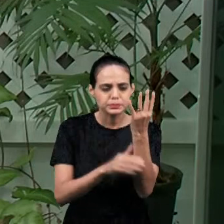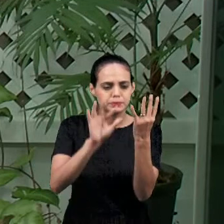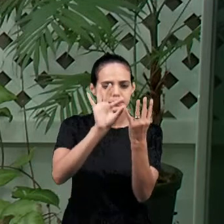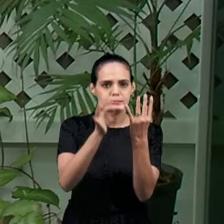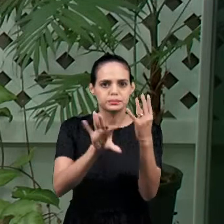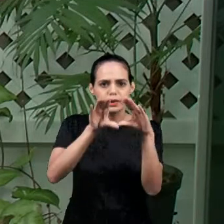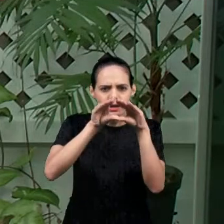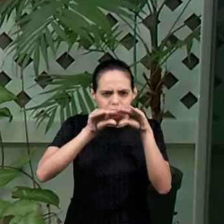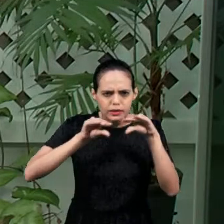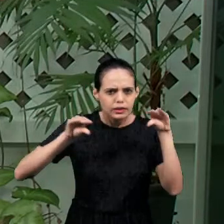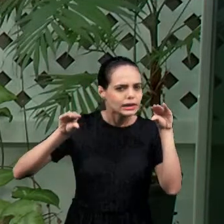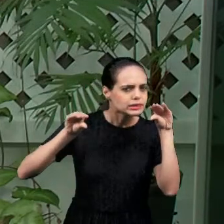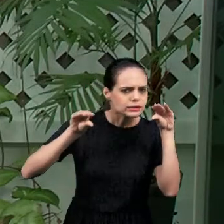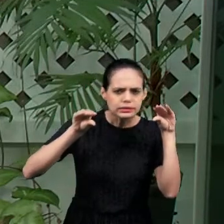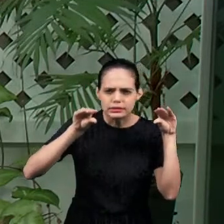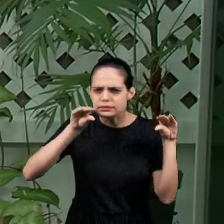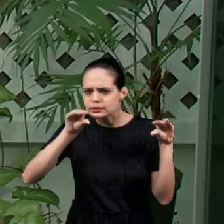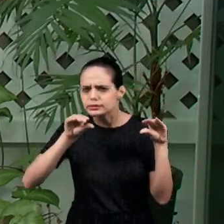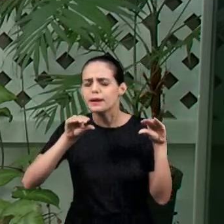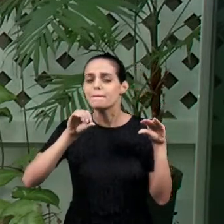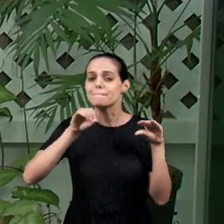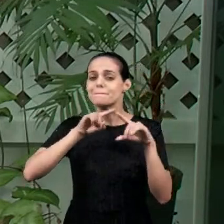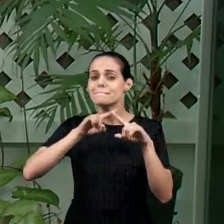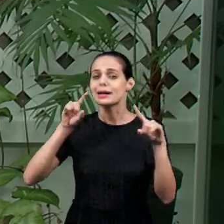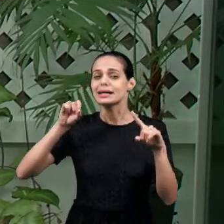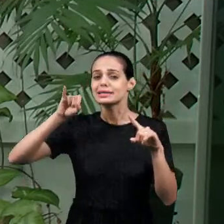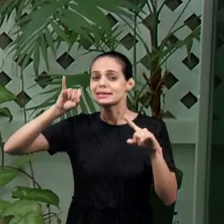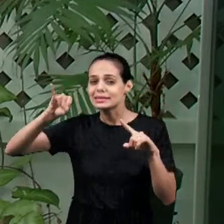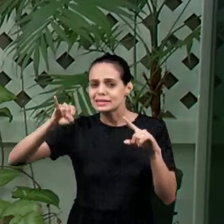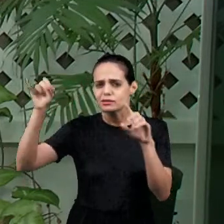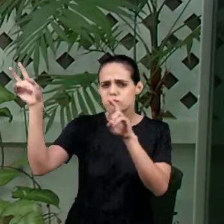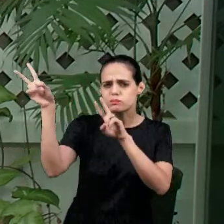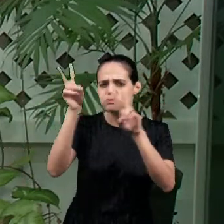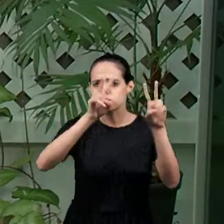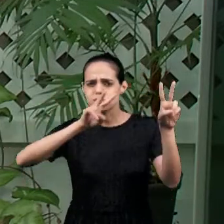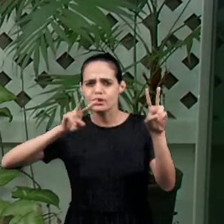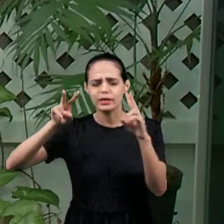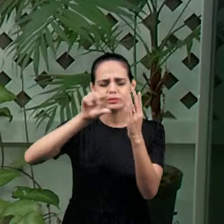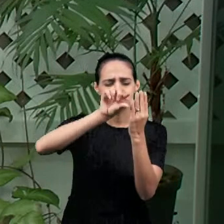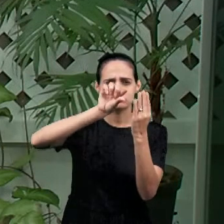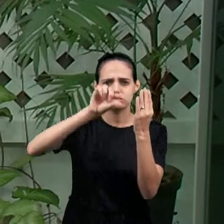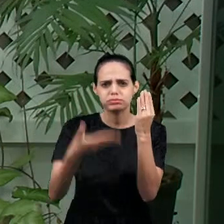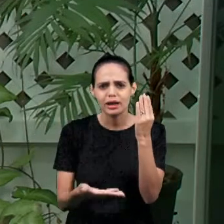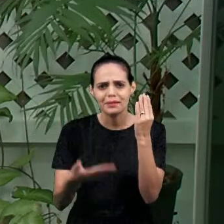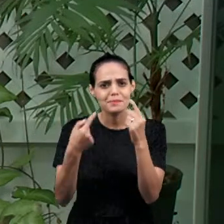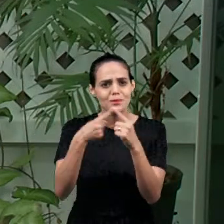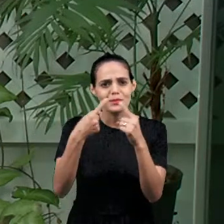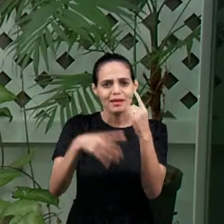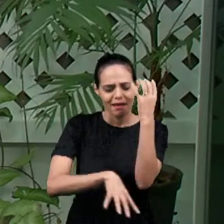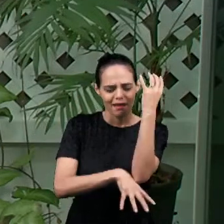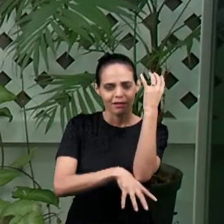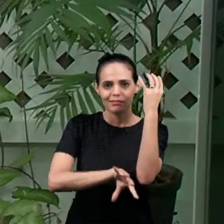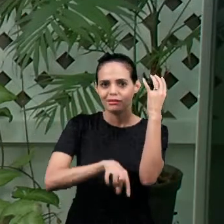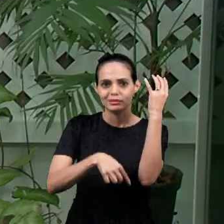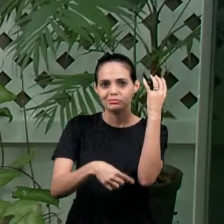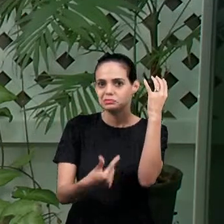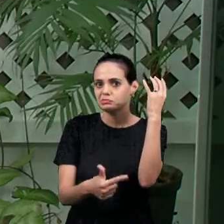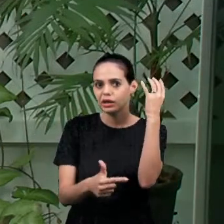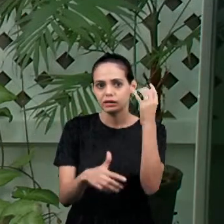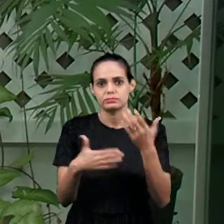vento, ele cai com facilidade. Por quê? Porque ele não tem raiz. Então, esse é o perigo que